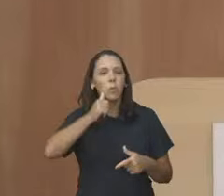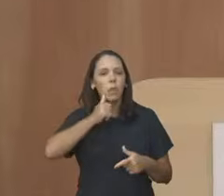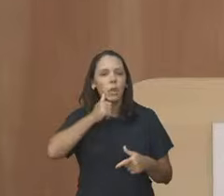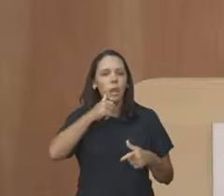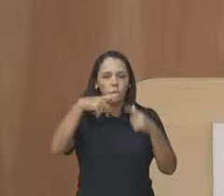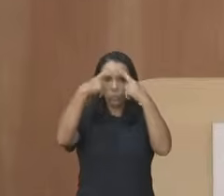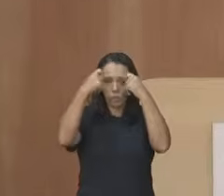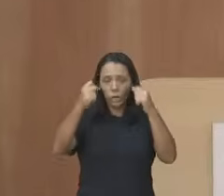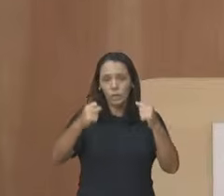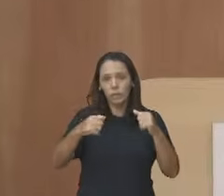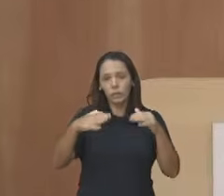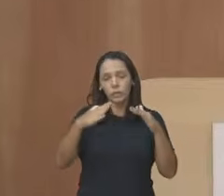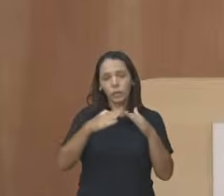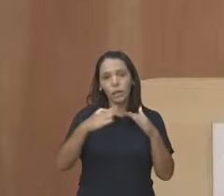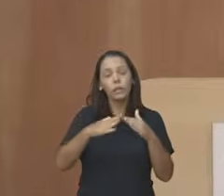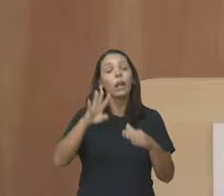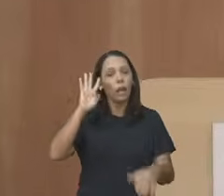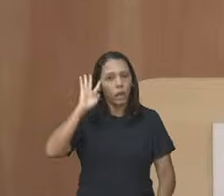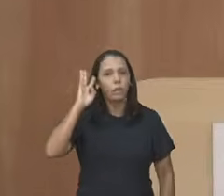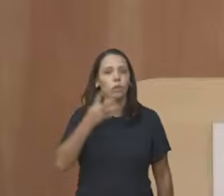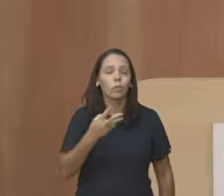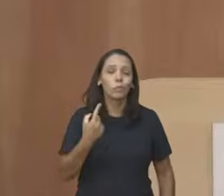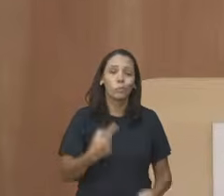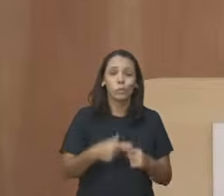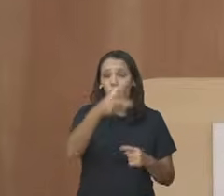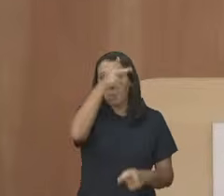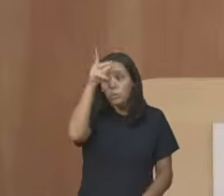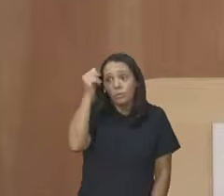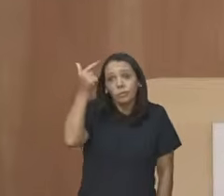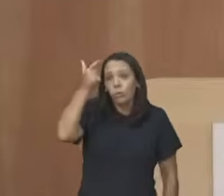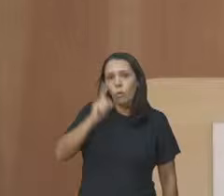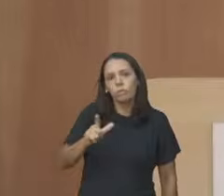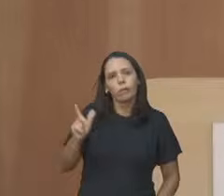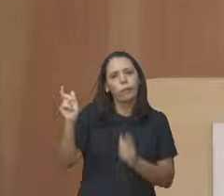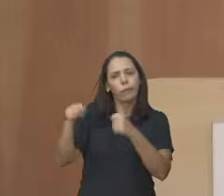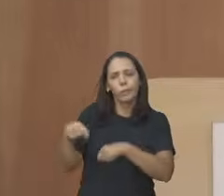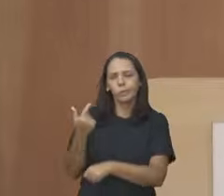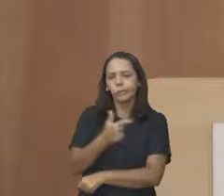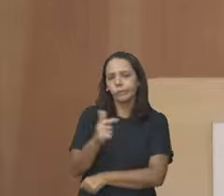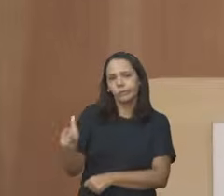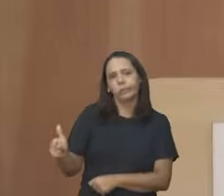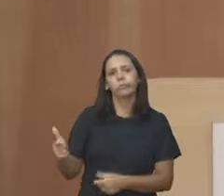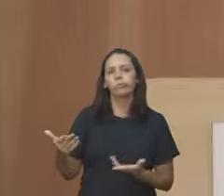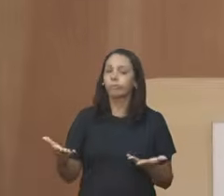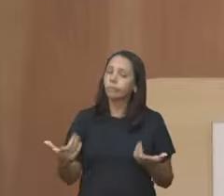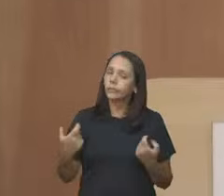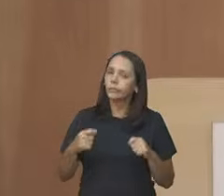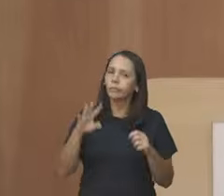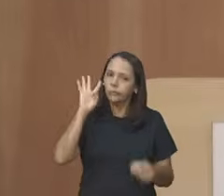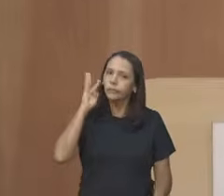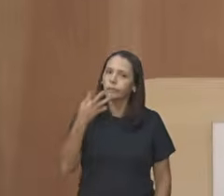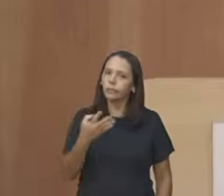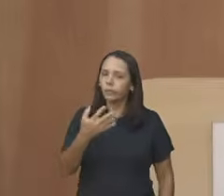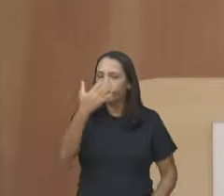não consegue, porque o poder público é incompetente e ineficiente. E a gente precisa resolver isso aqui em Jacareí. Muito